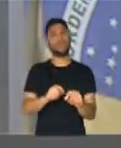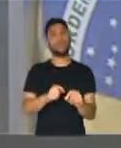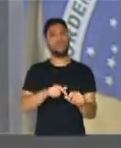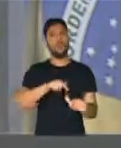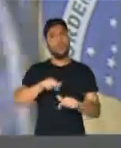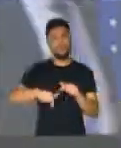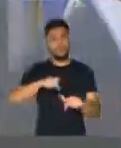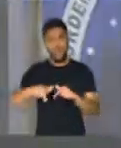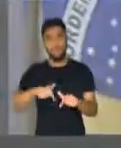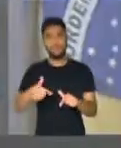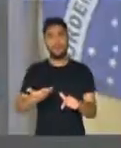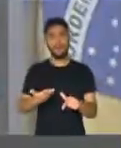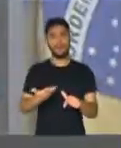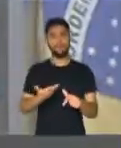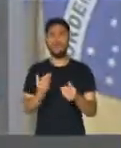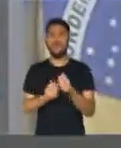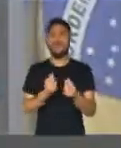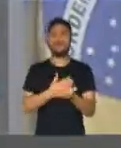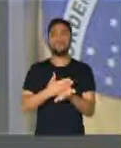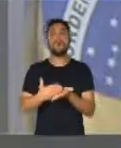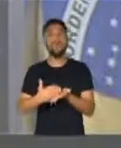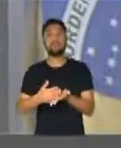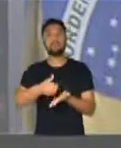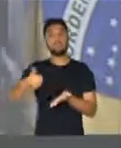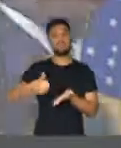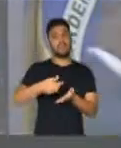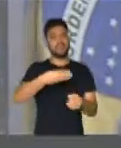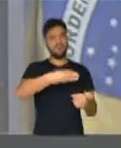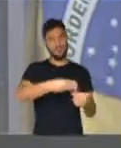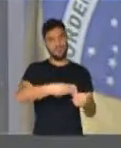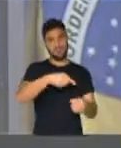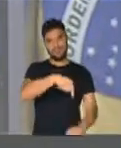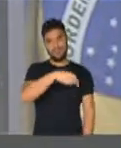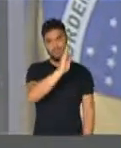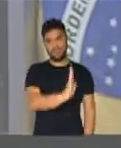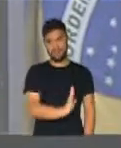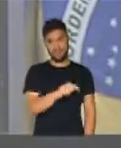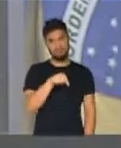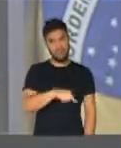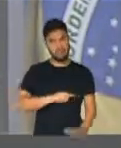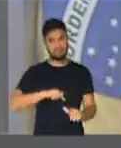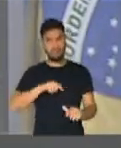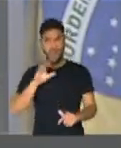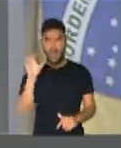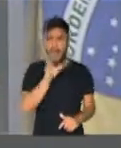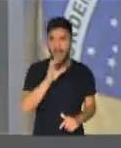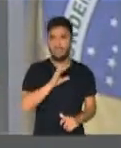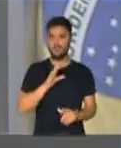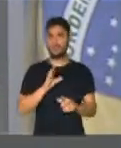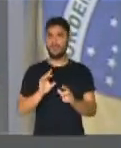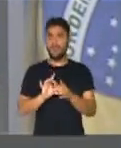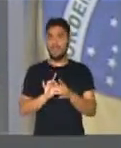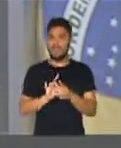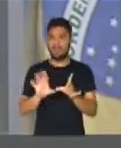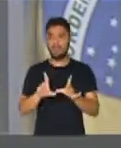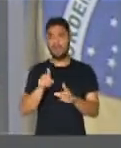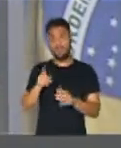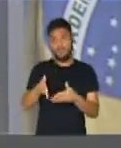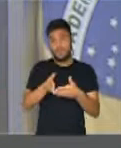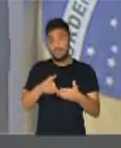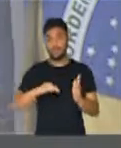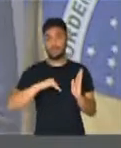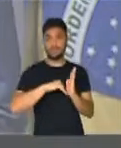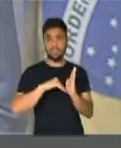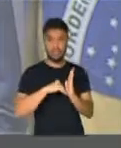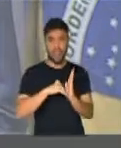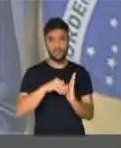ação pública acontece nos nossos municípios brasileiros, não mediu esforços e rapidamente caminhou ao Senado Federal,